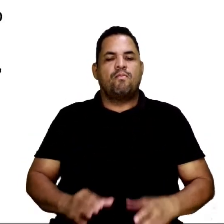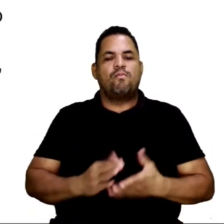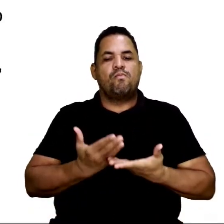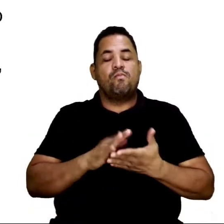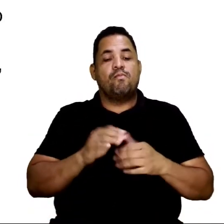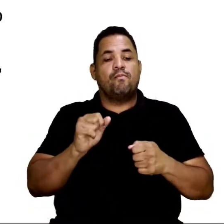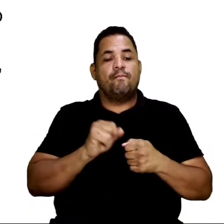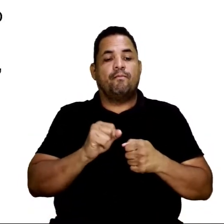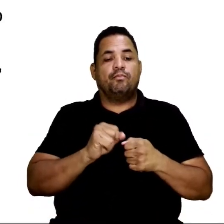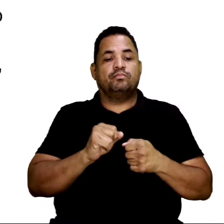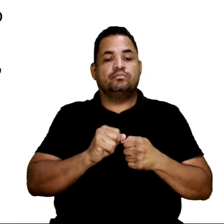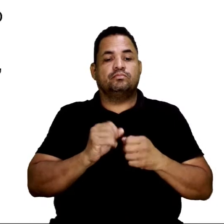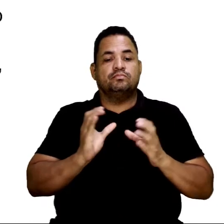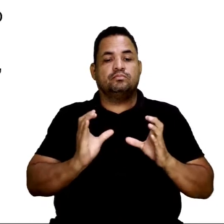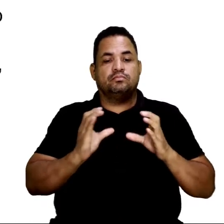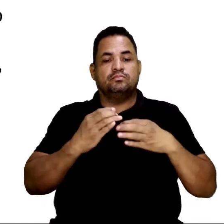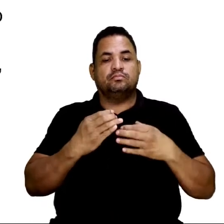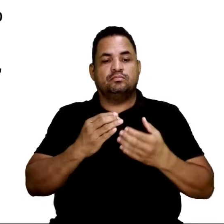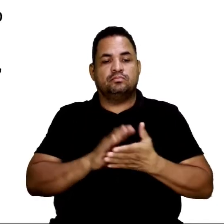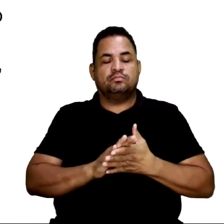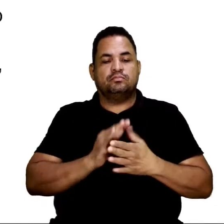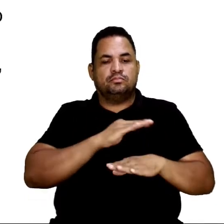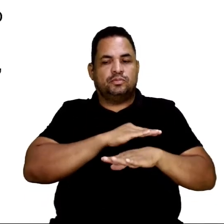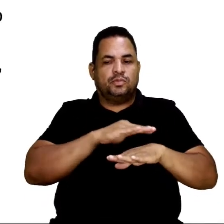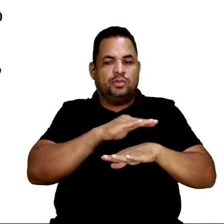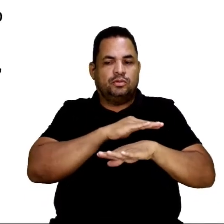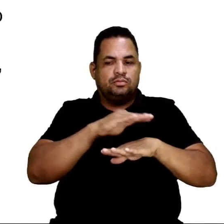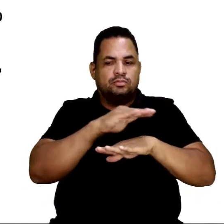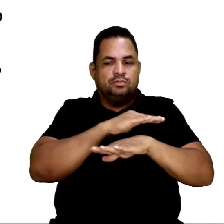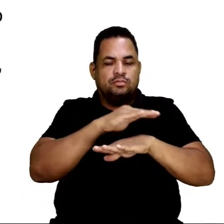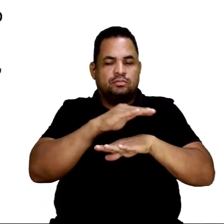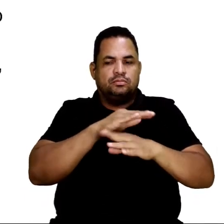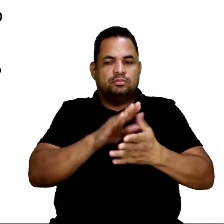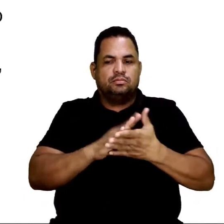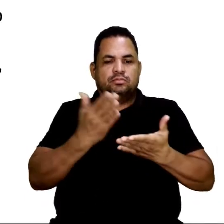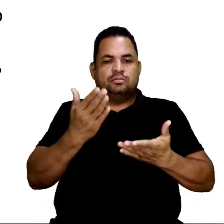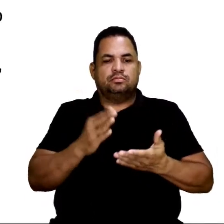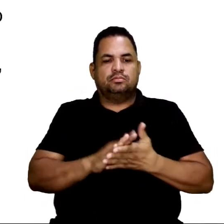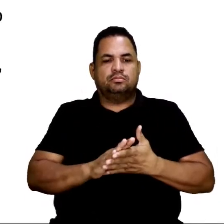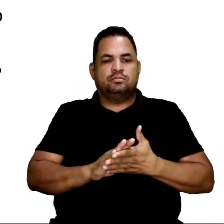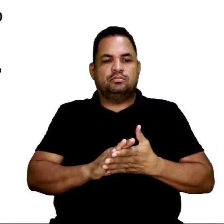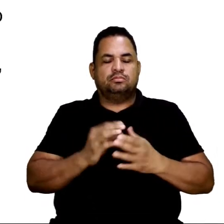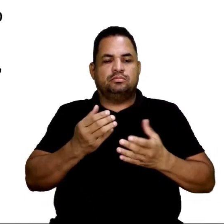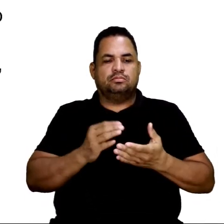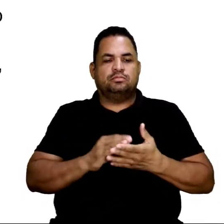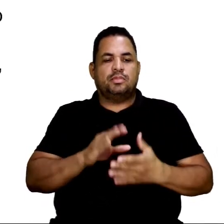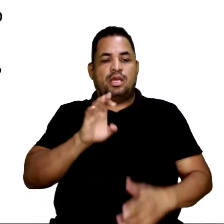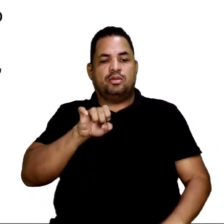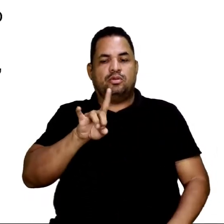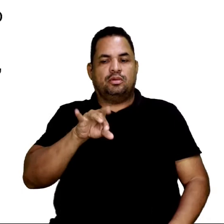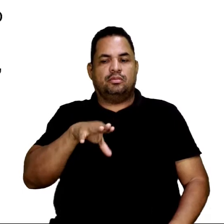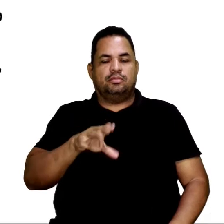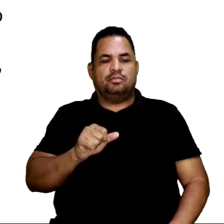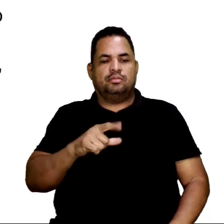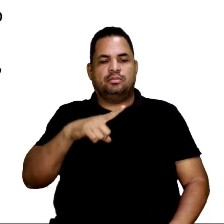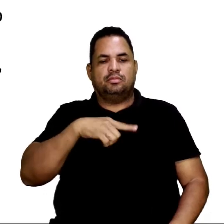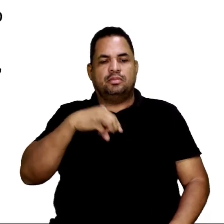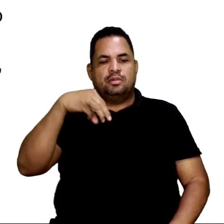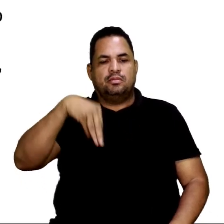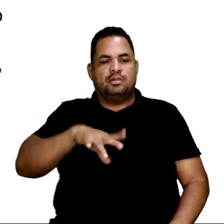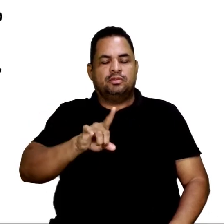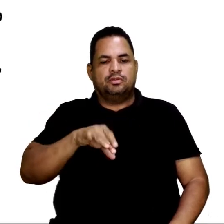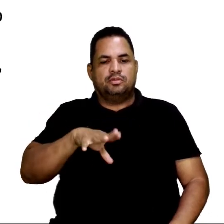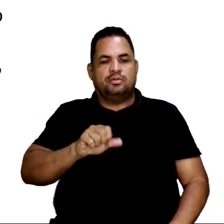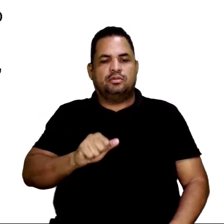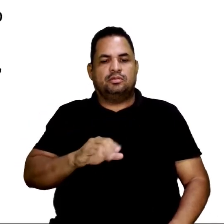realizado pelos conjuntos de folhetos ou tecidos embrionários, que é a endoderme. Aí nós temos a